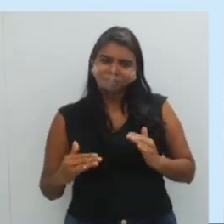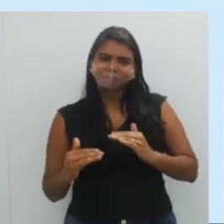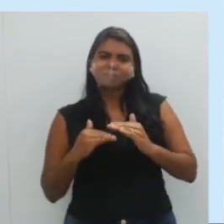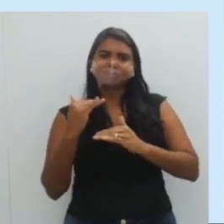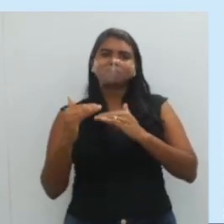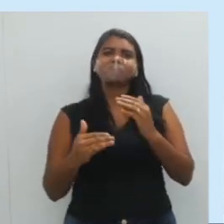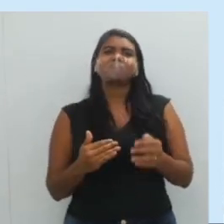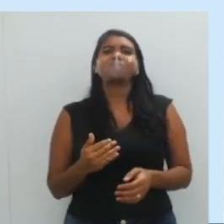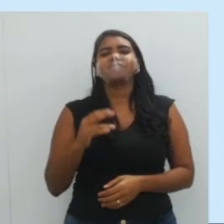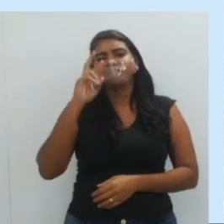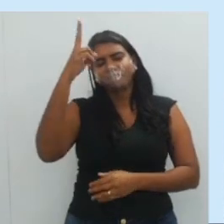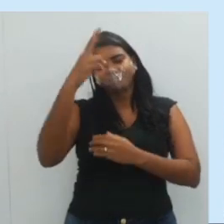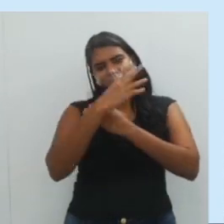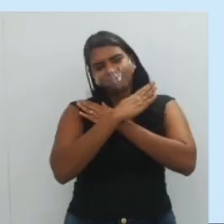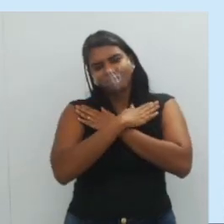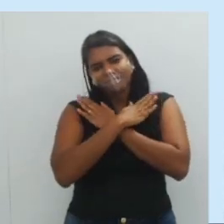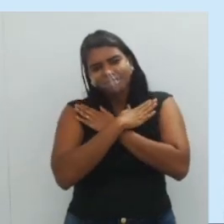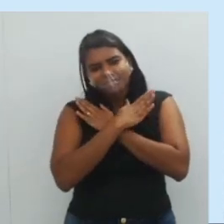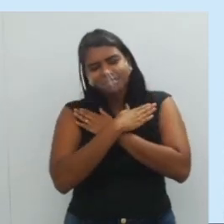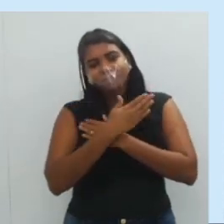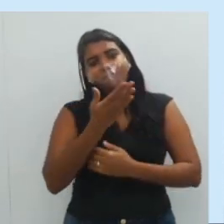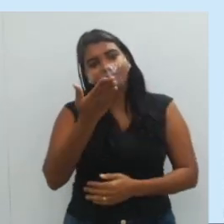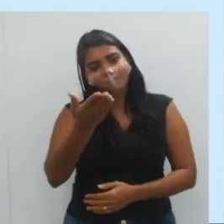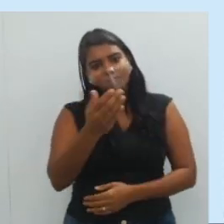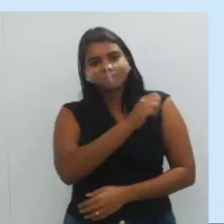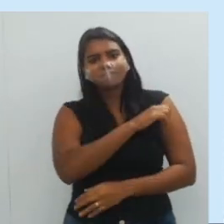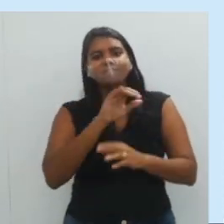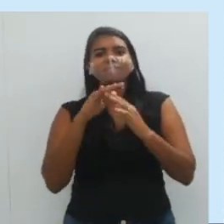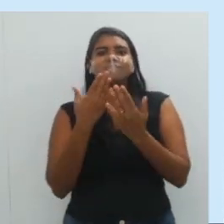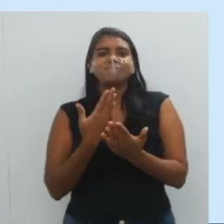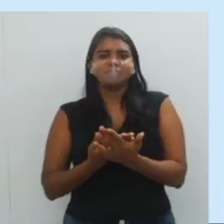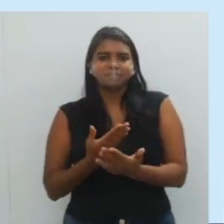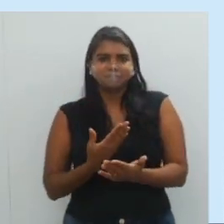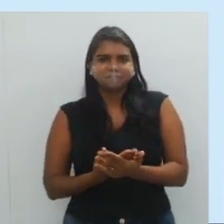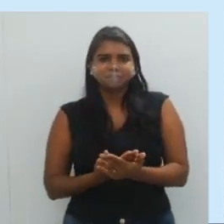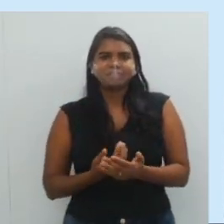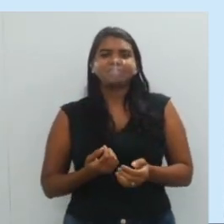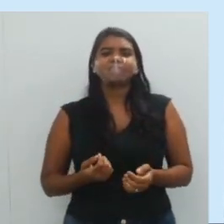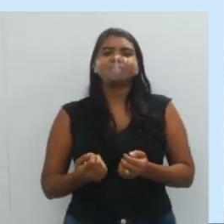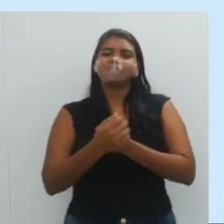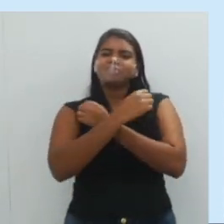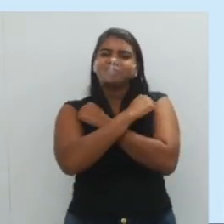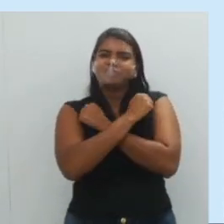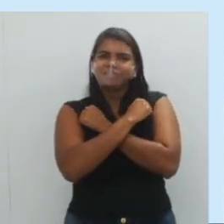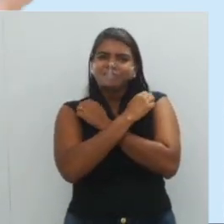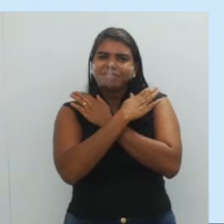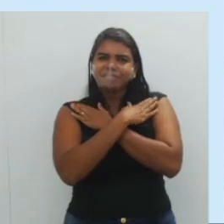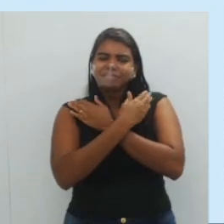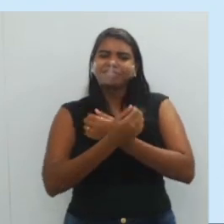se propõe, tá certo? Então um forte abraço para vocês, estudantes, um abraço também de